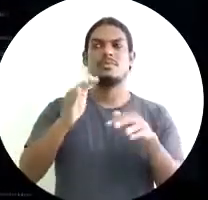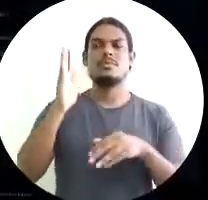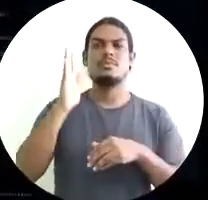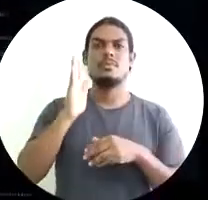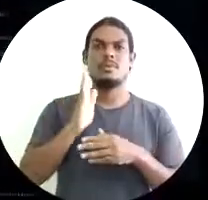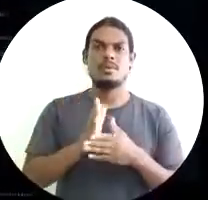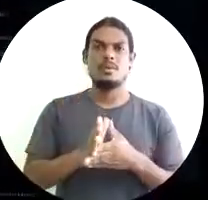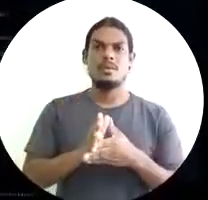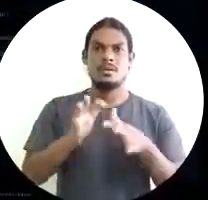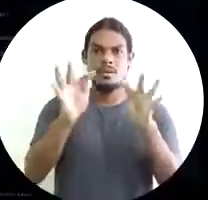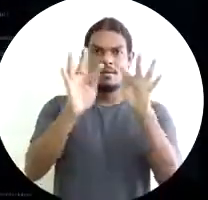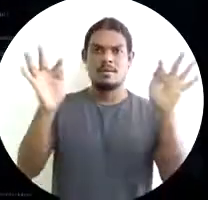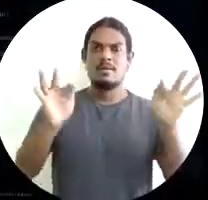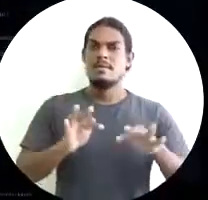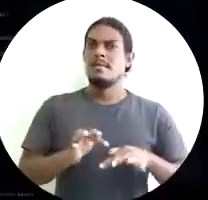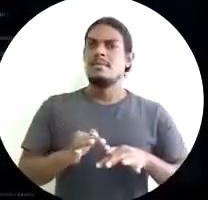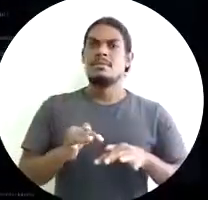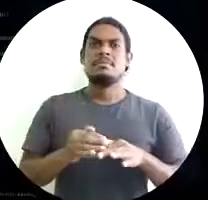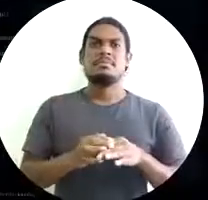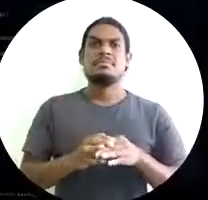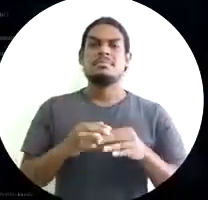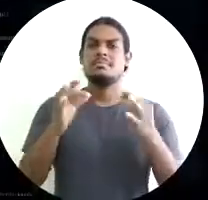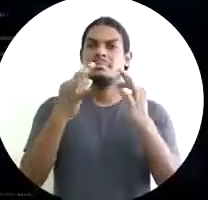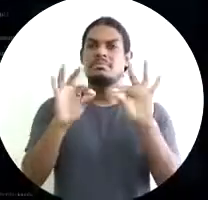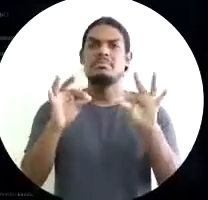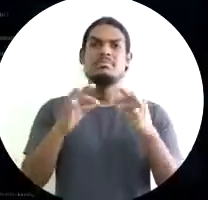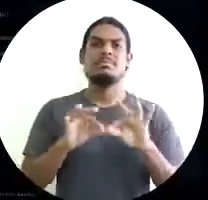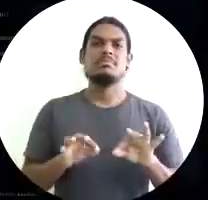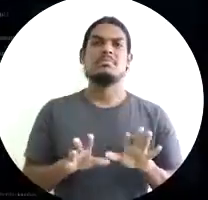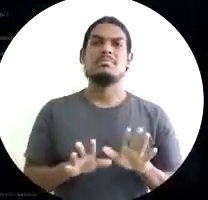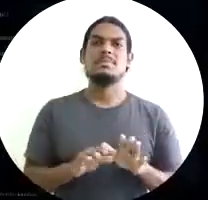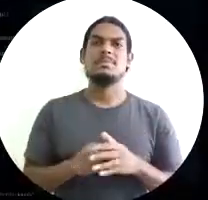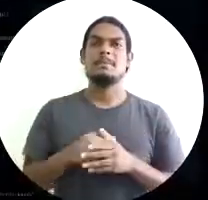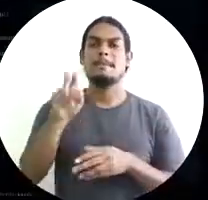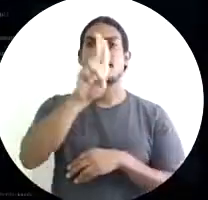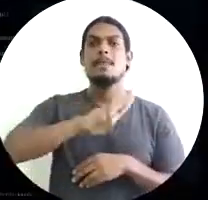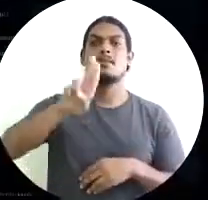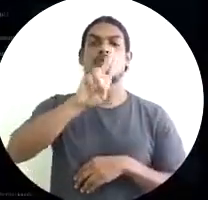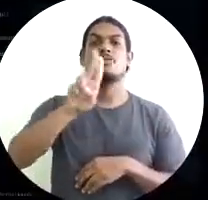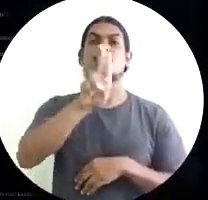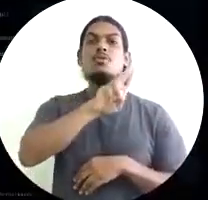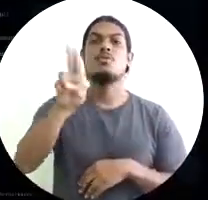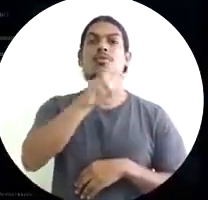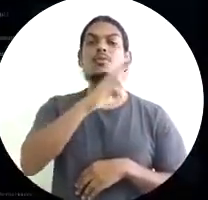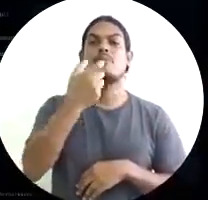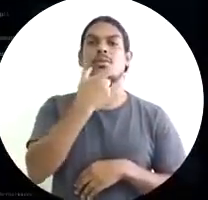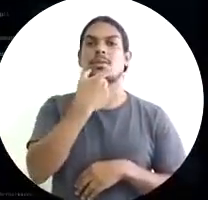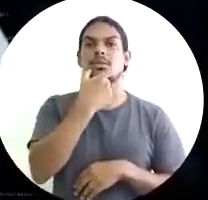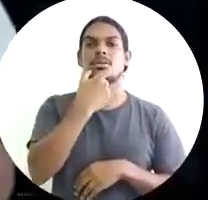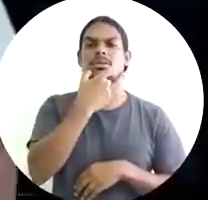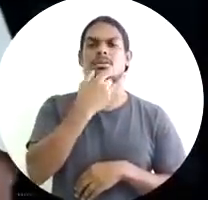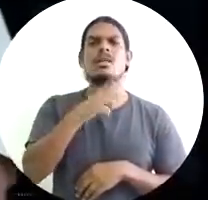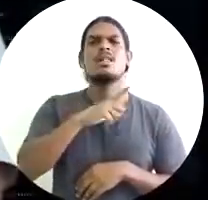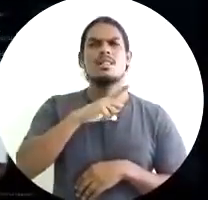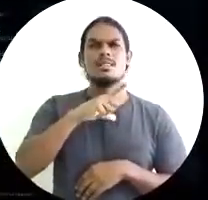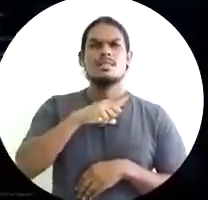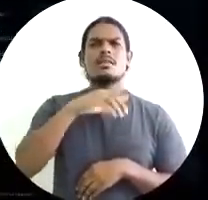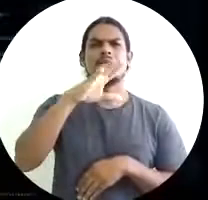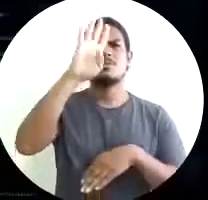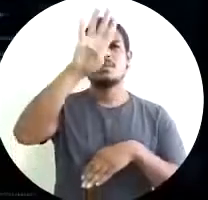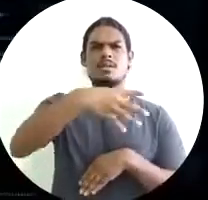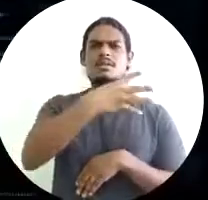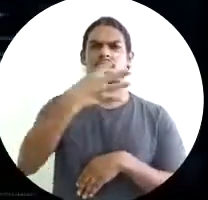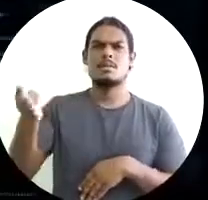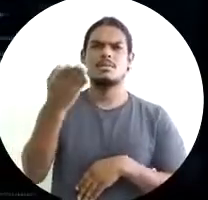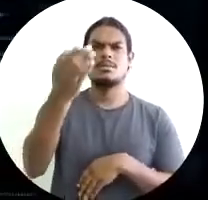forma mais simples, que é bem limitada, é usando o nome dela em inglês. Então a gente tem uma tabela, você pode procurar